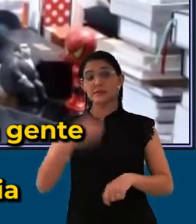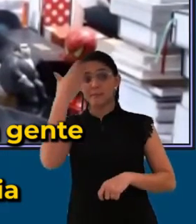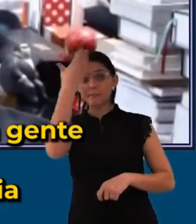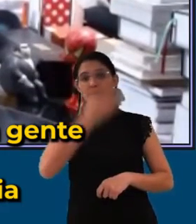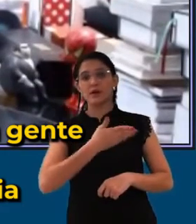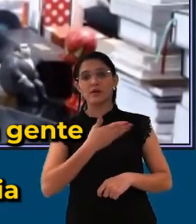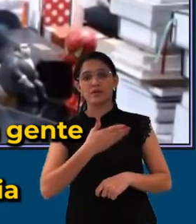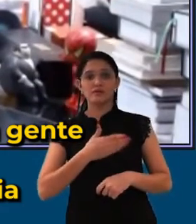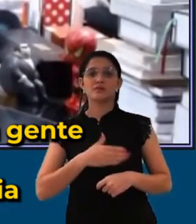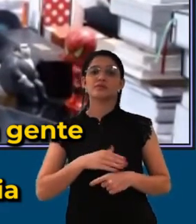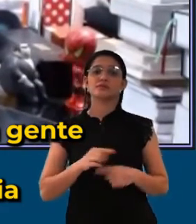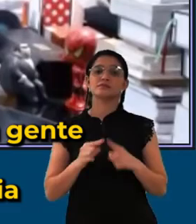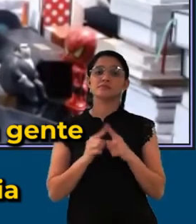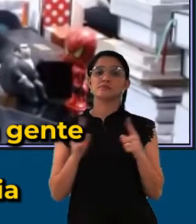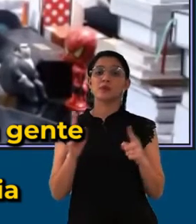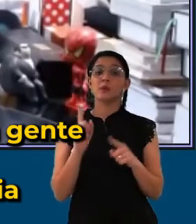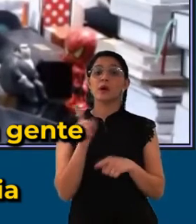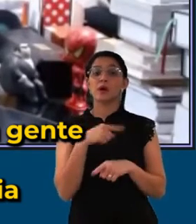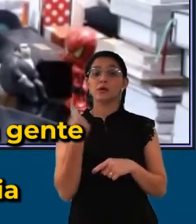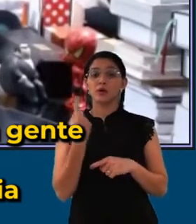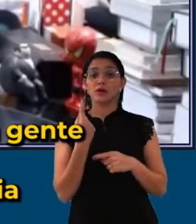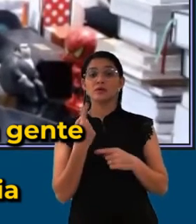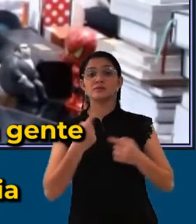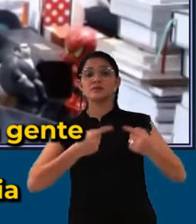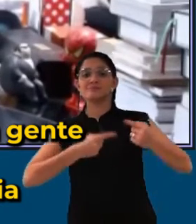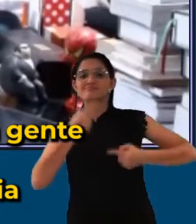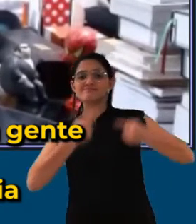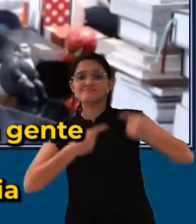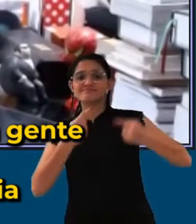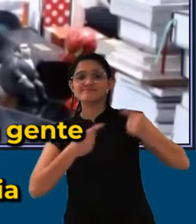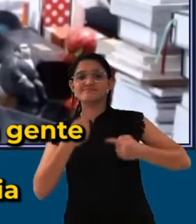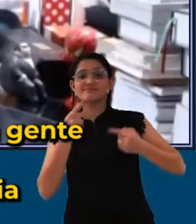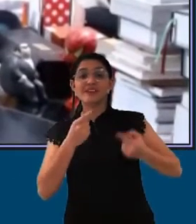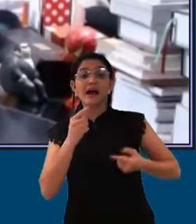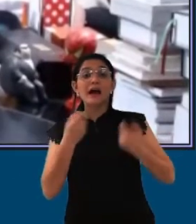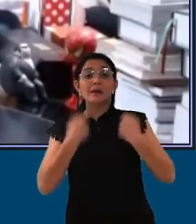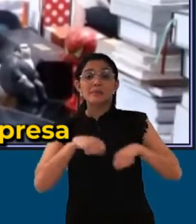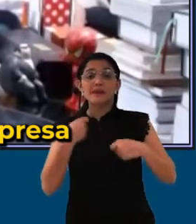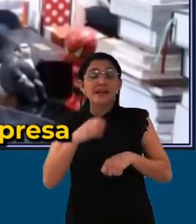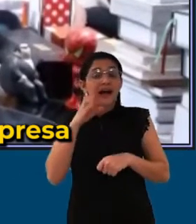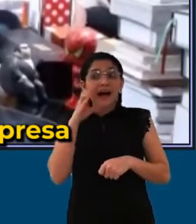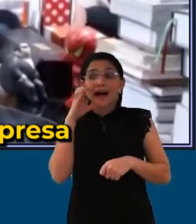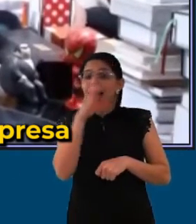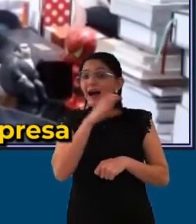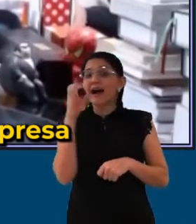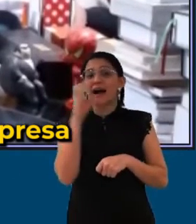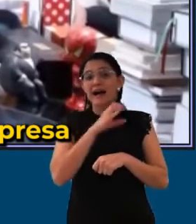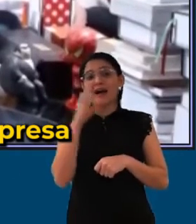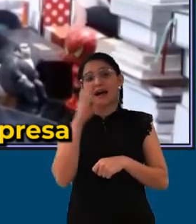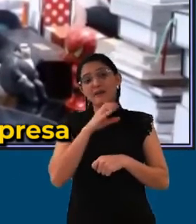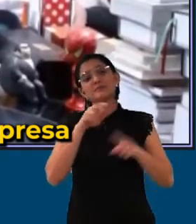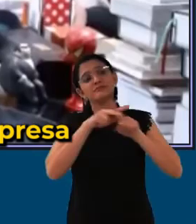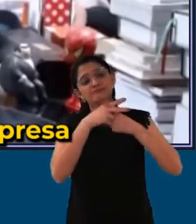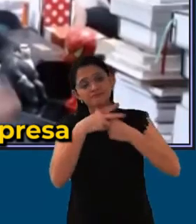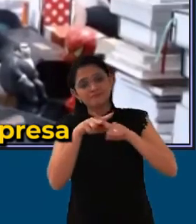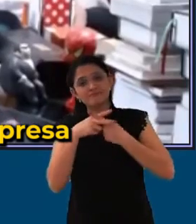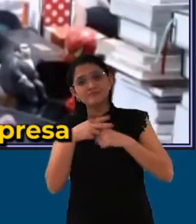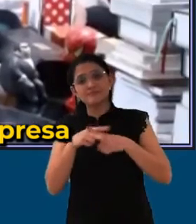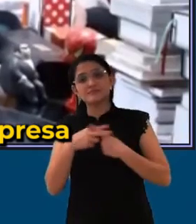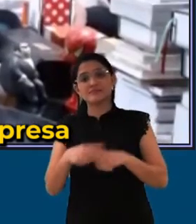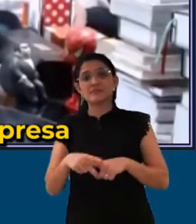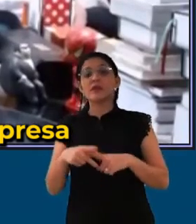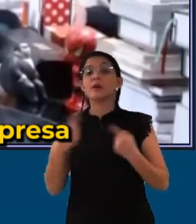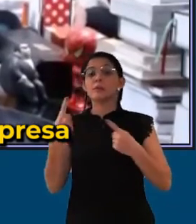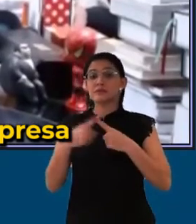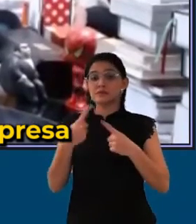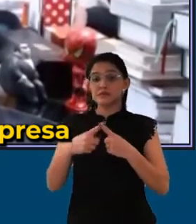vou reiterar para os senhores que a gente está tratando, na verdade, de uma situação de urgência, né, que precisa ser resolvida sob pena de a empresa